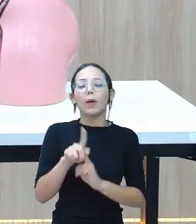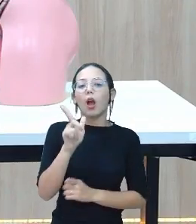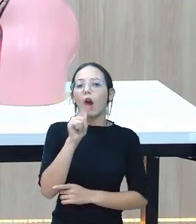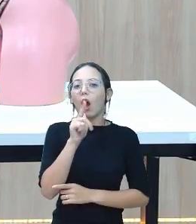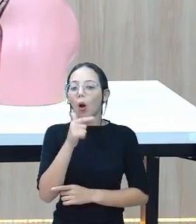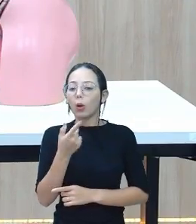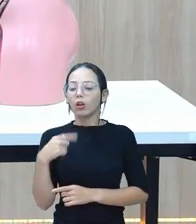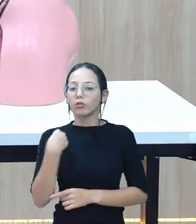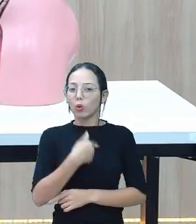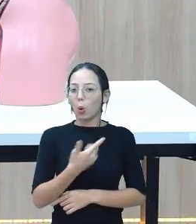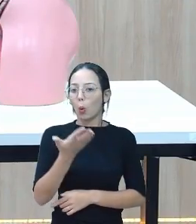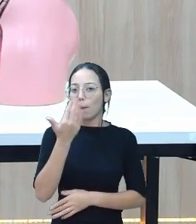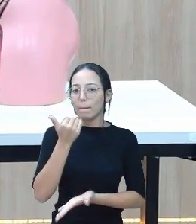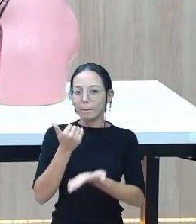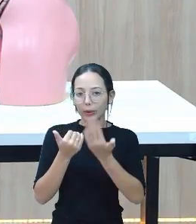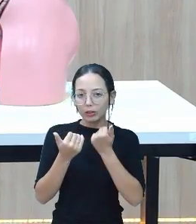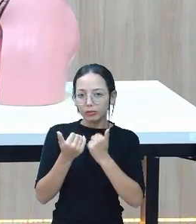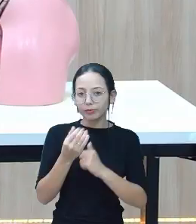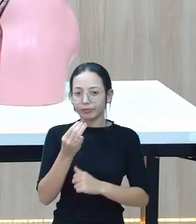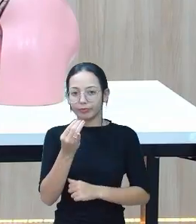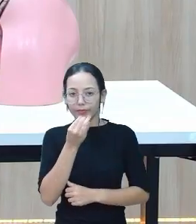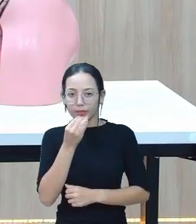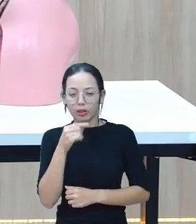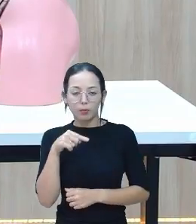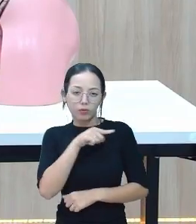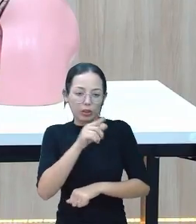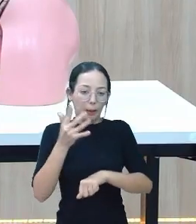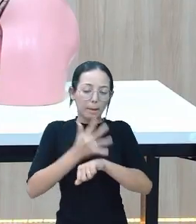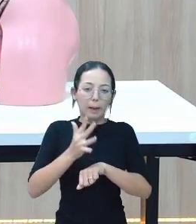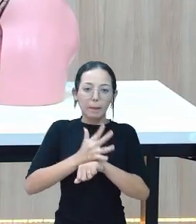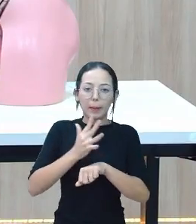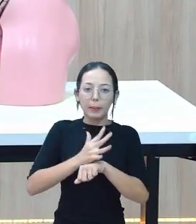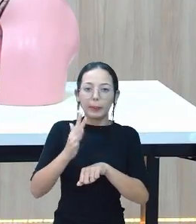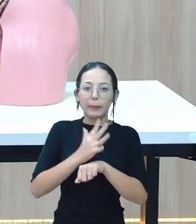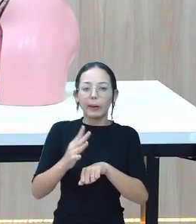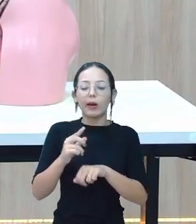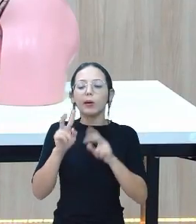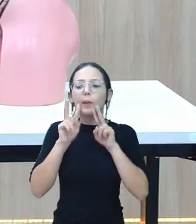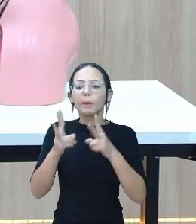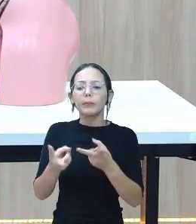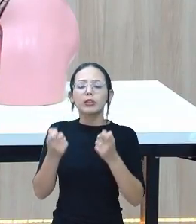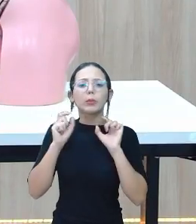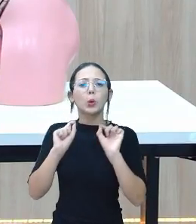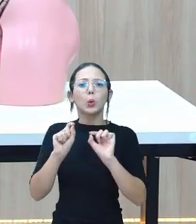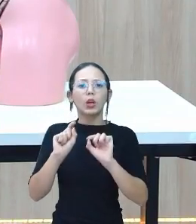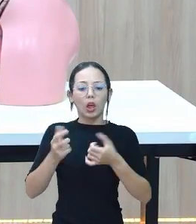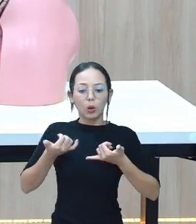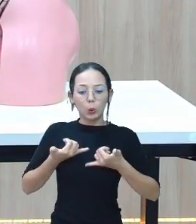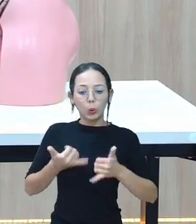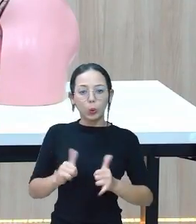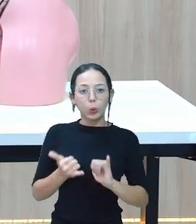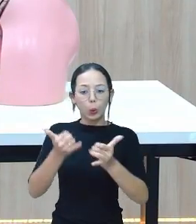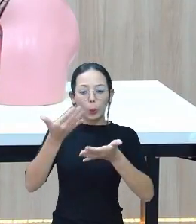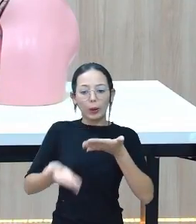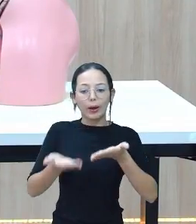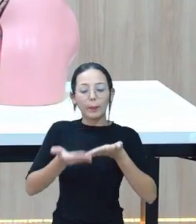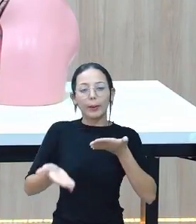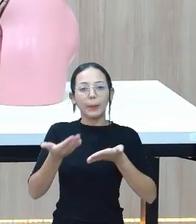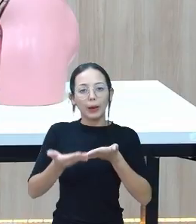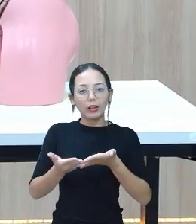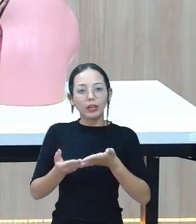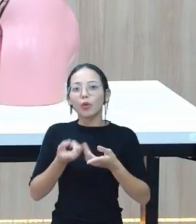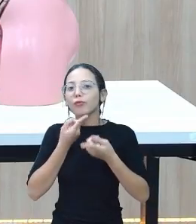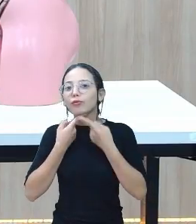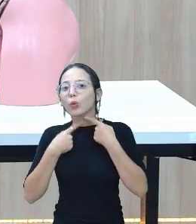nós ingerimos. Quando você realiza uma atividade, você vai ver que você gasta bastante energia, então você vai